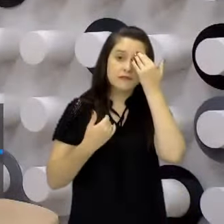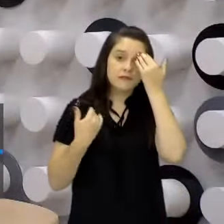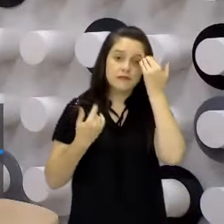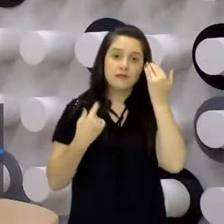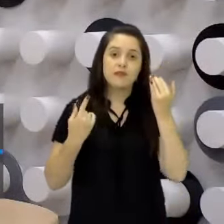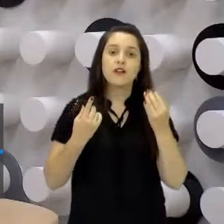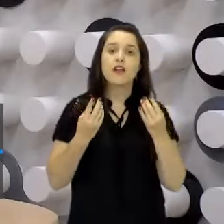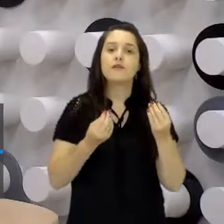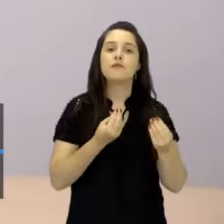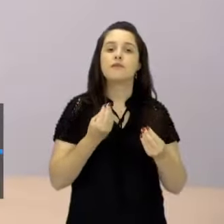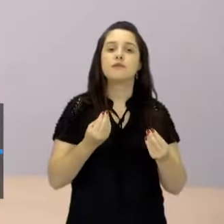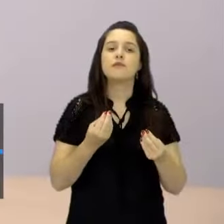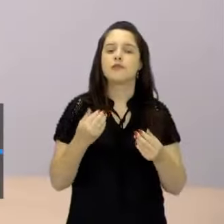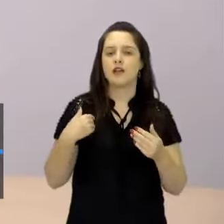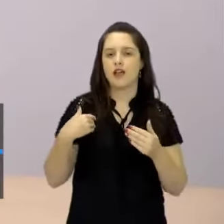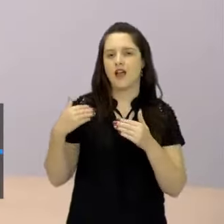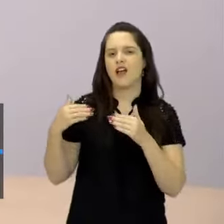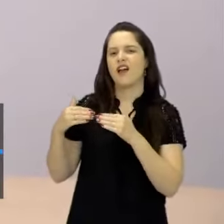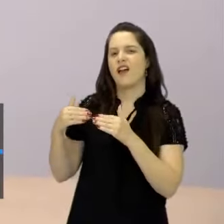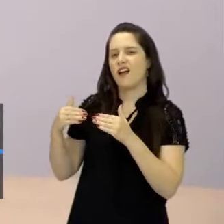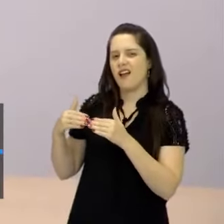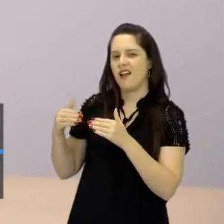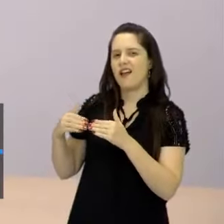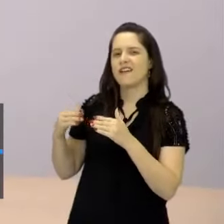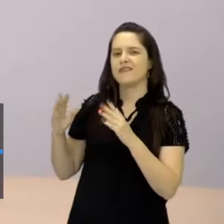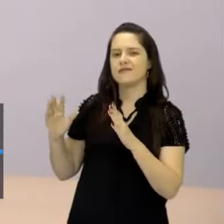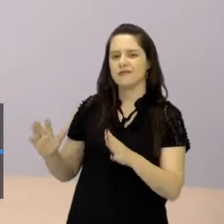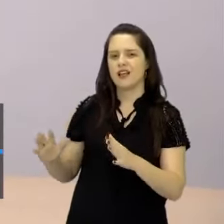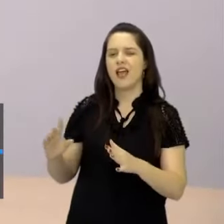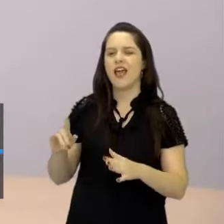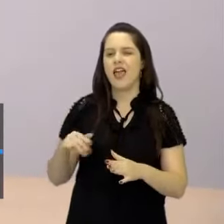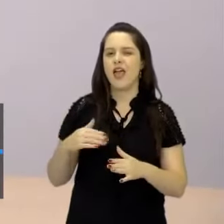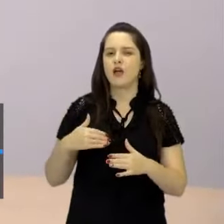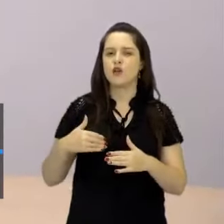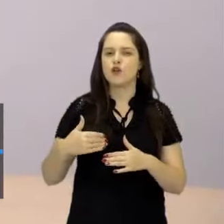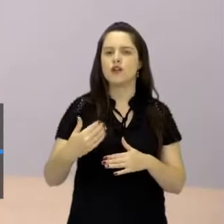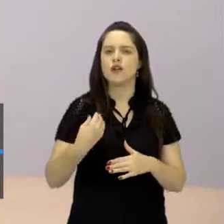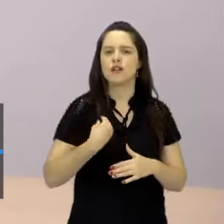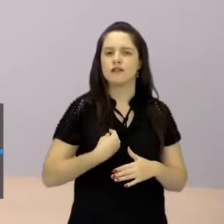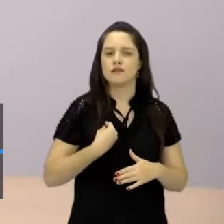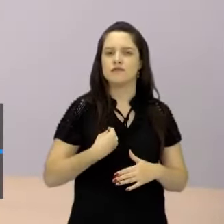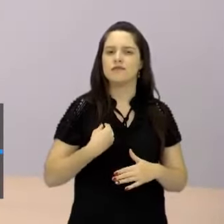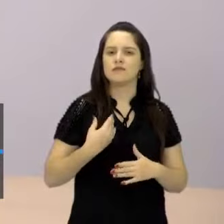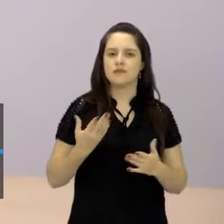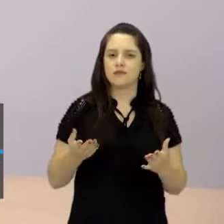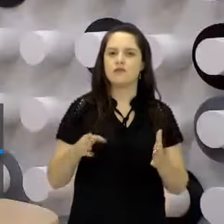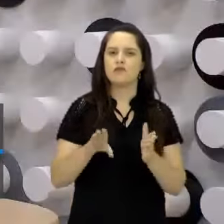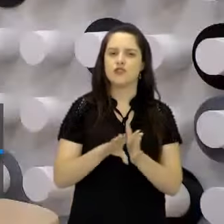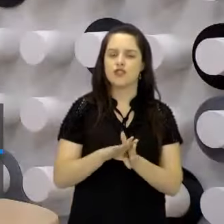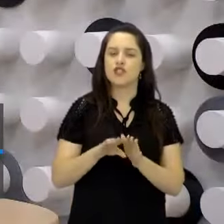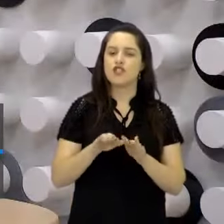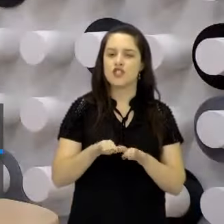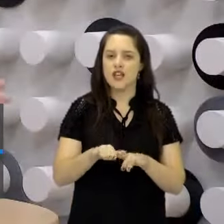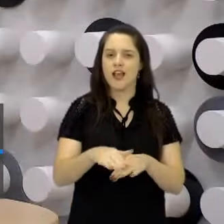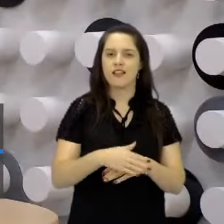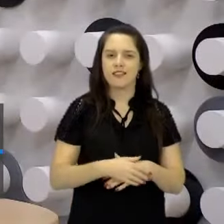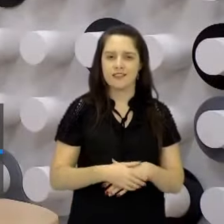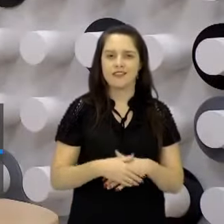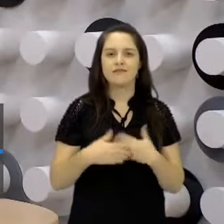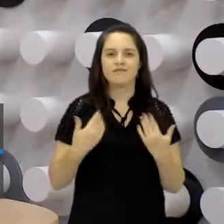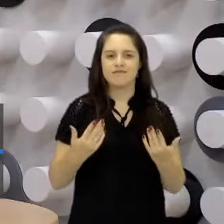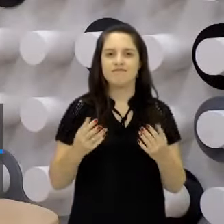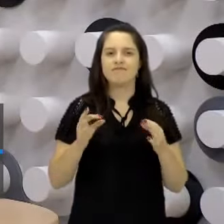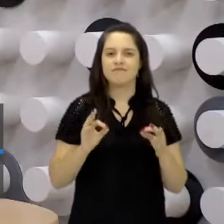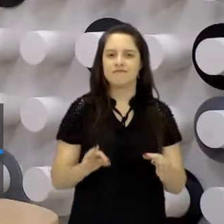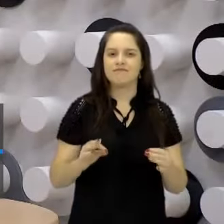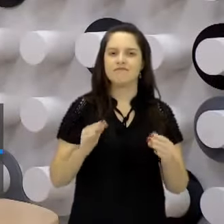Cora Coralina? Eu concordo, eu acho que a jornada é muito mais importante do que o ponto de chegada. Exatamente. E por que a Cora Coralina?